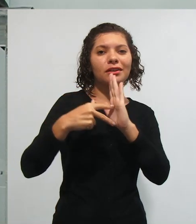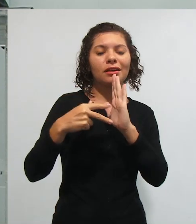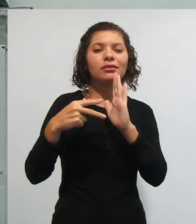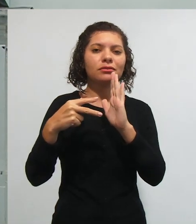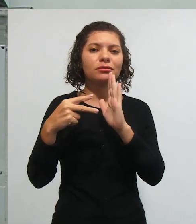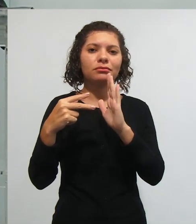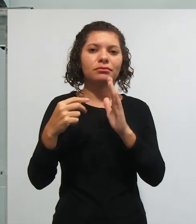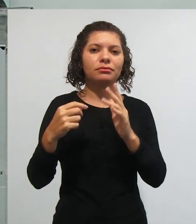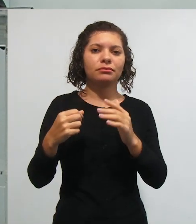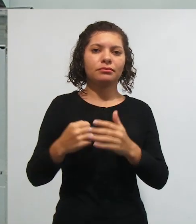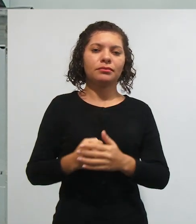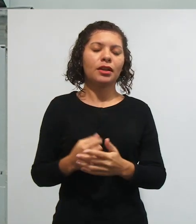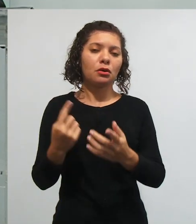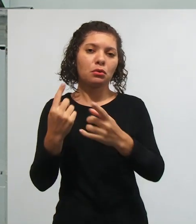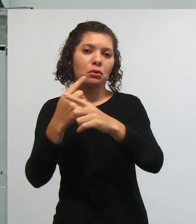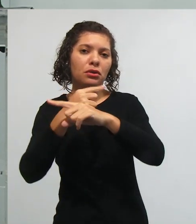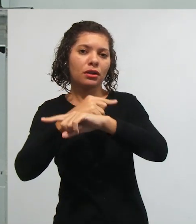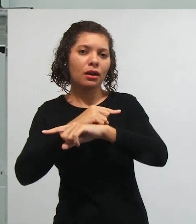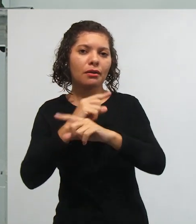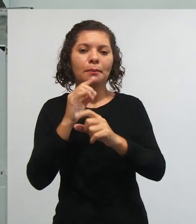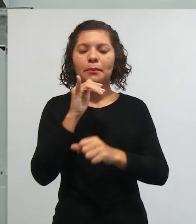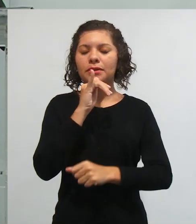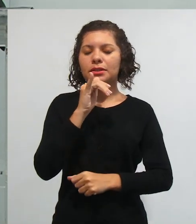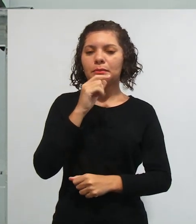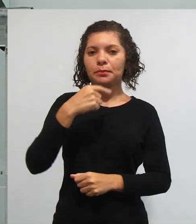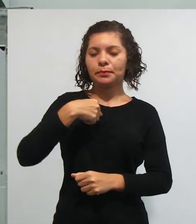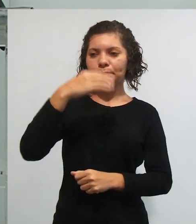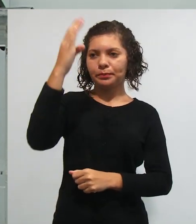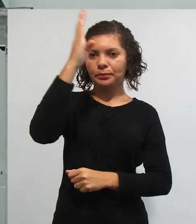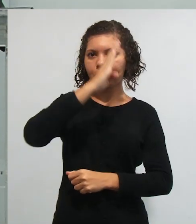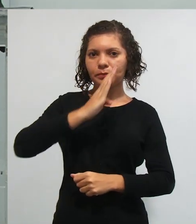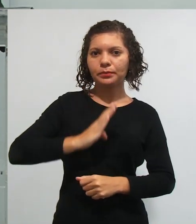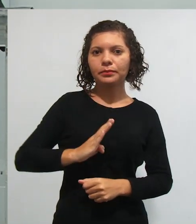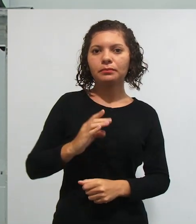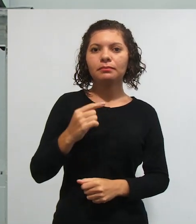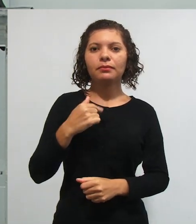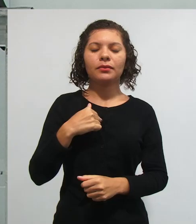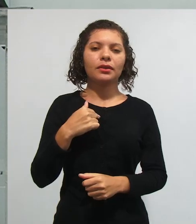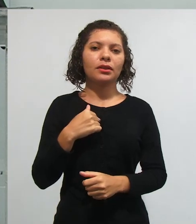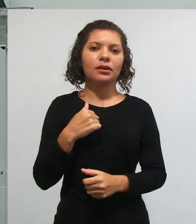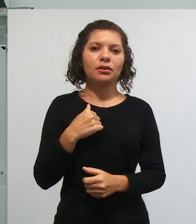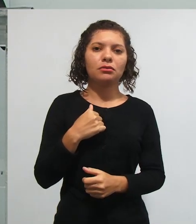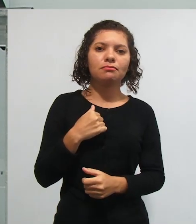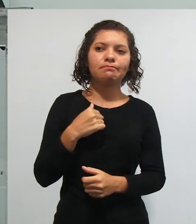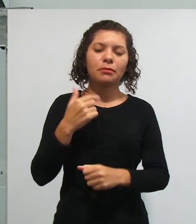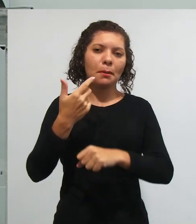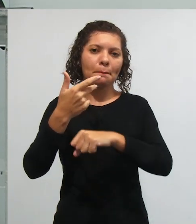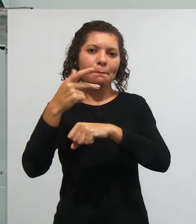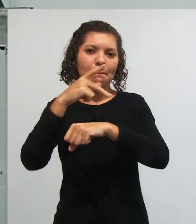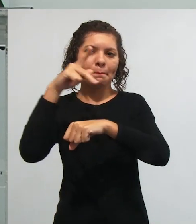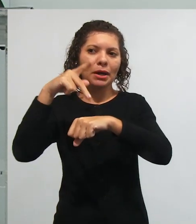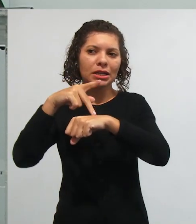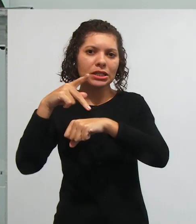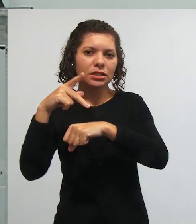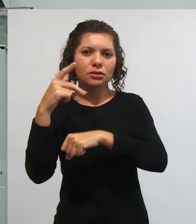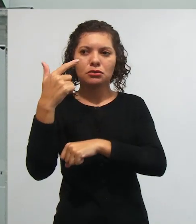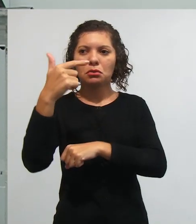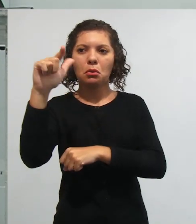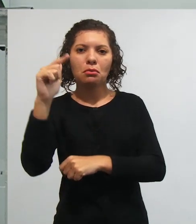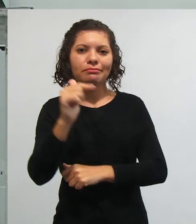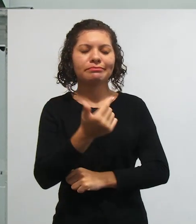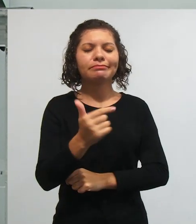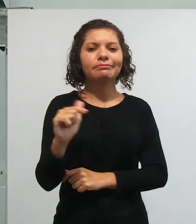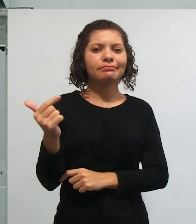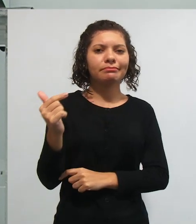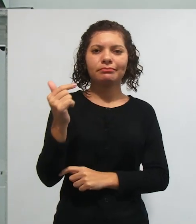na oposição se eu sou brasileira eu estou excluindo as outras nacionalidades e é